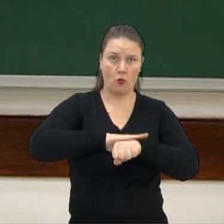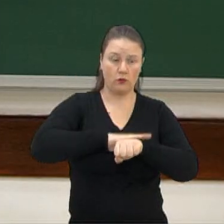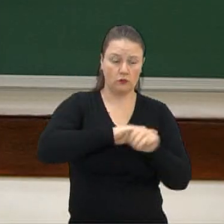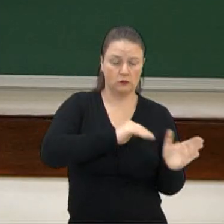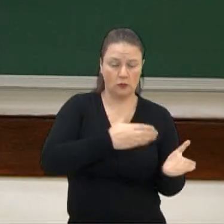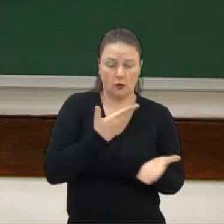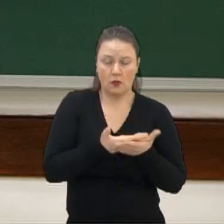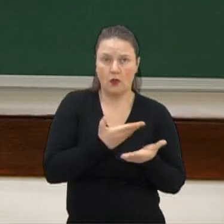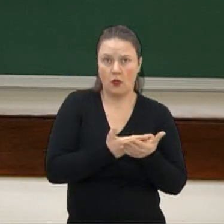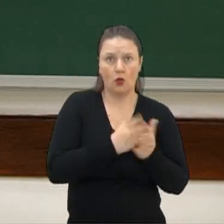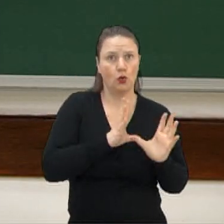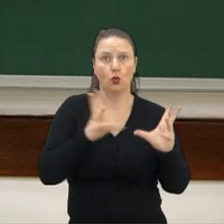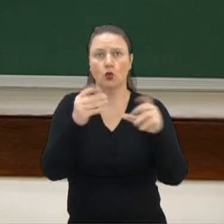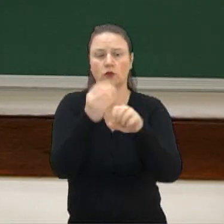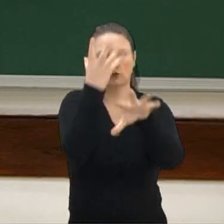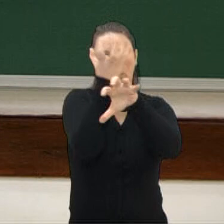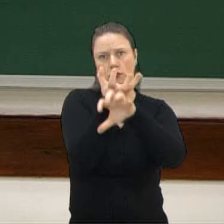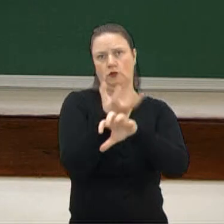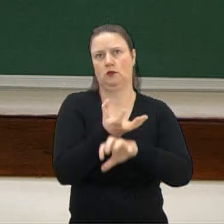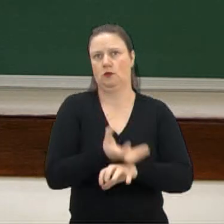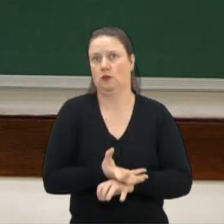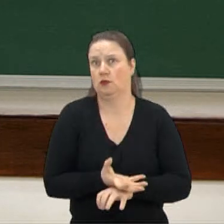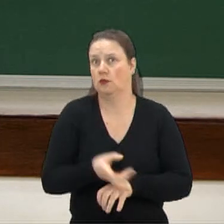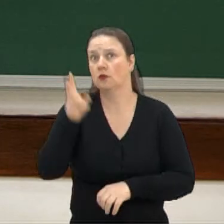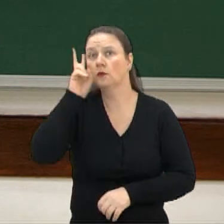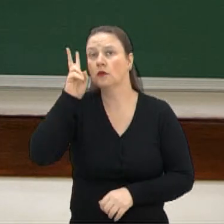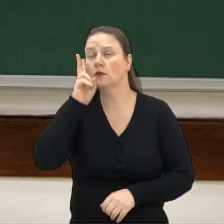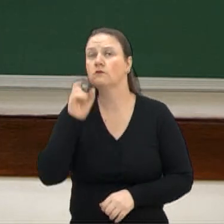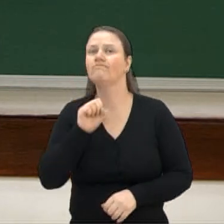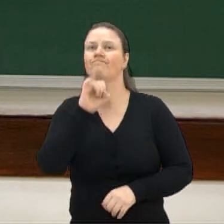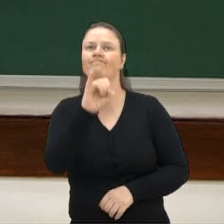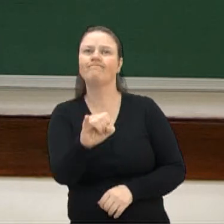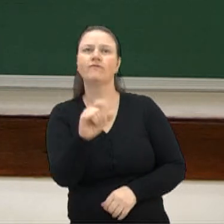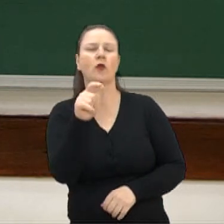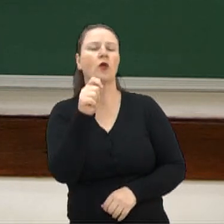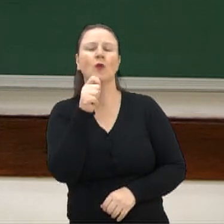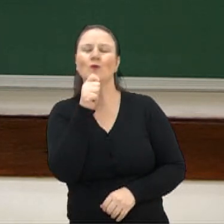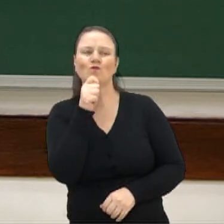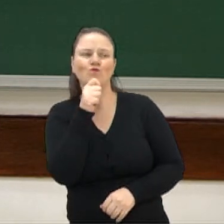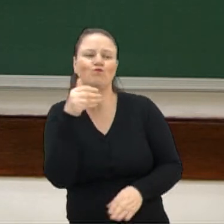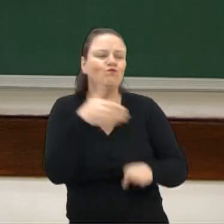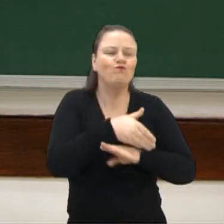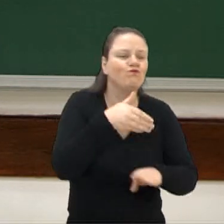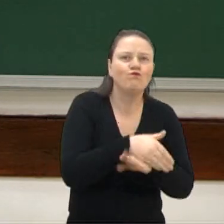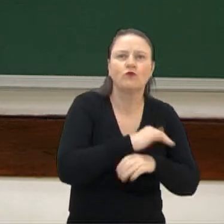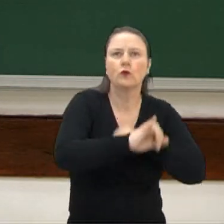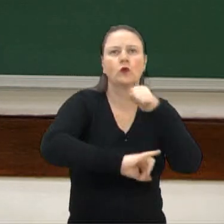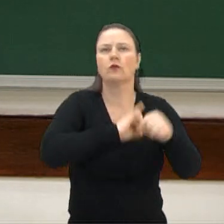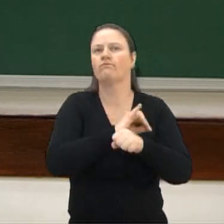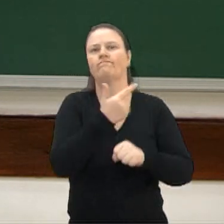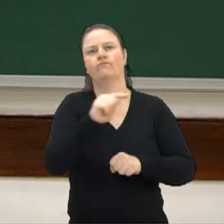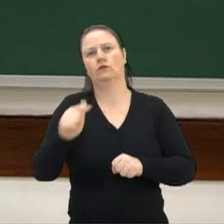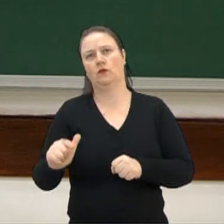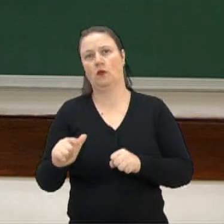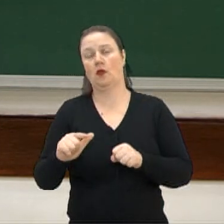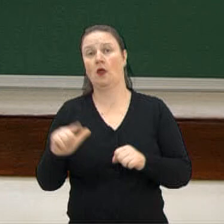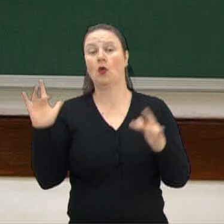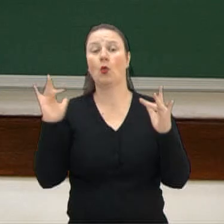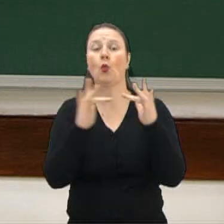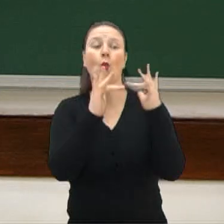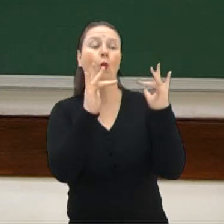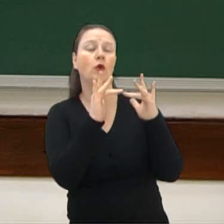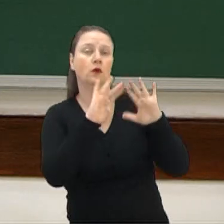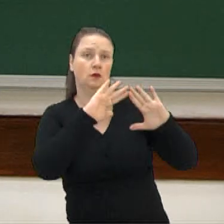as disciplinas. Não esqueçam. E se por um acaso você não tem acesso ao Class, não se preocupe. Entre em contato com a